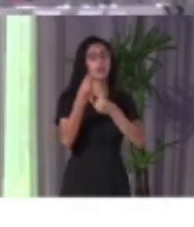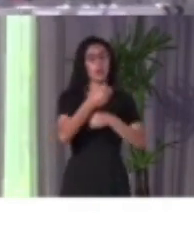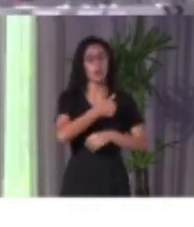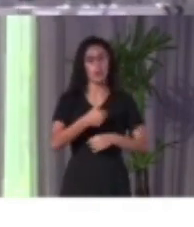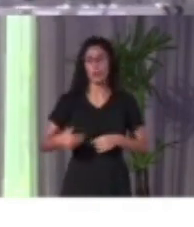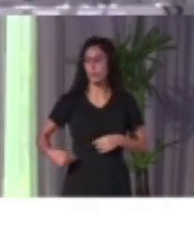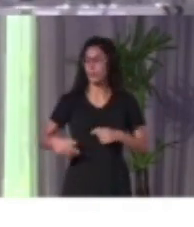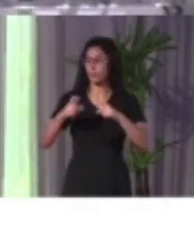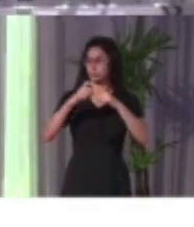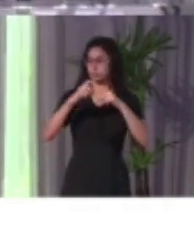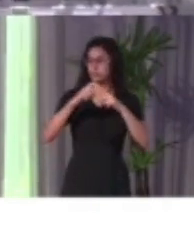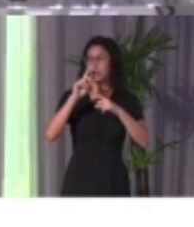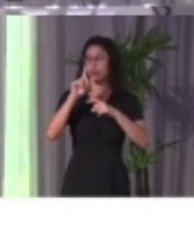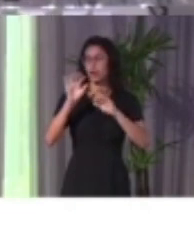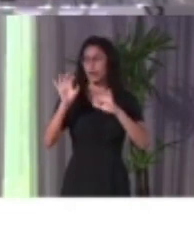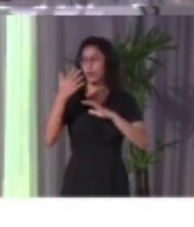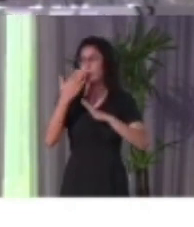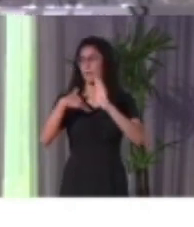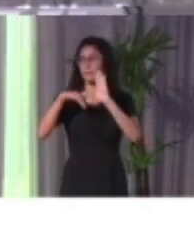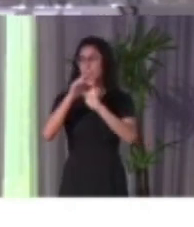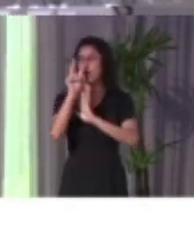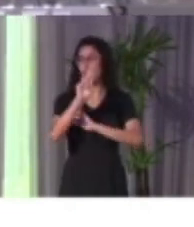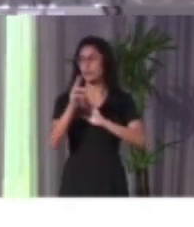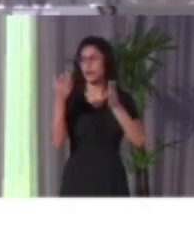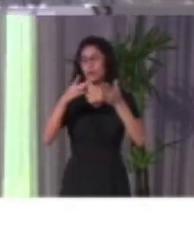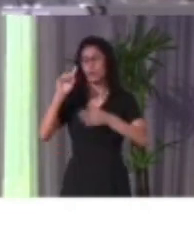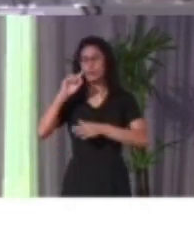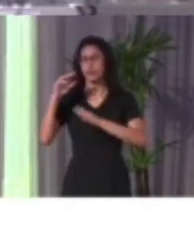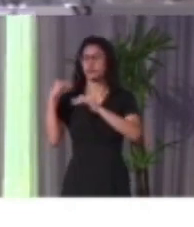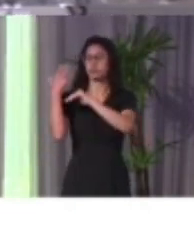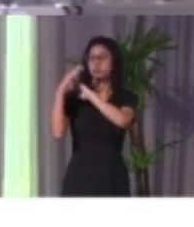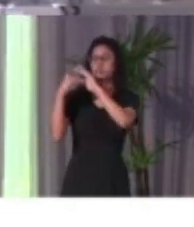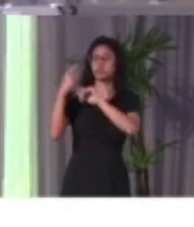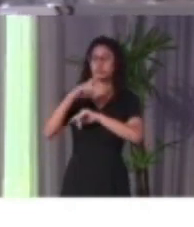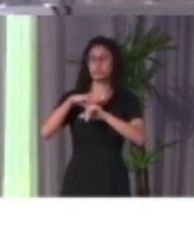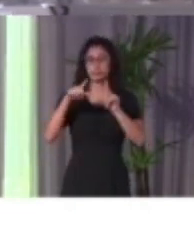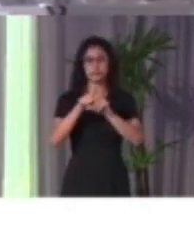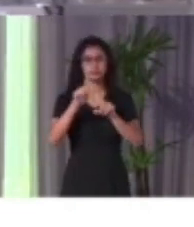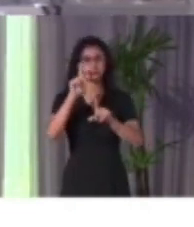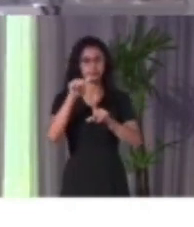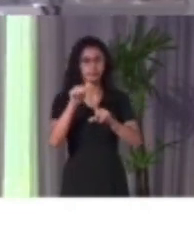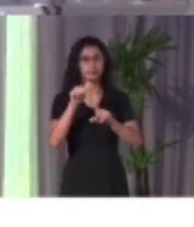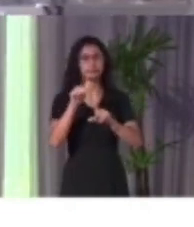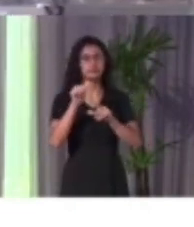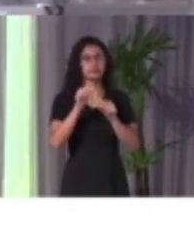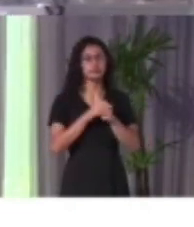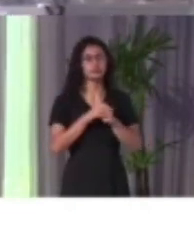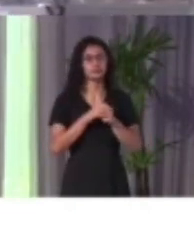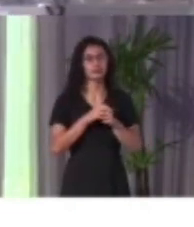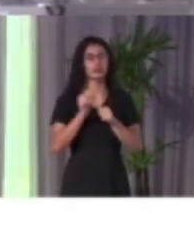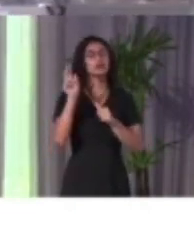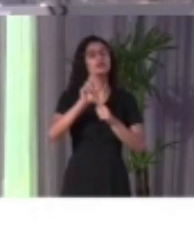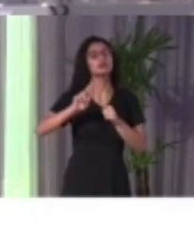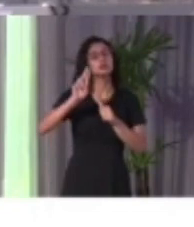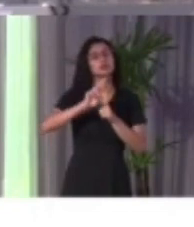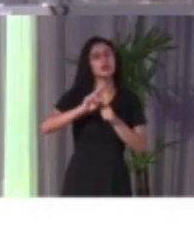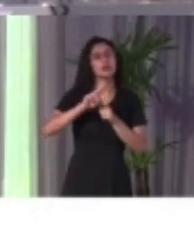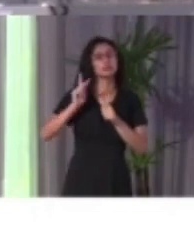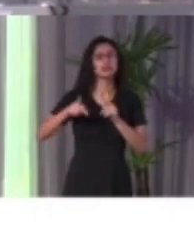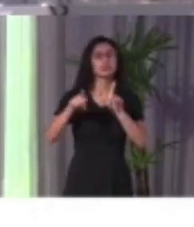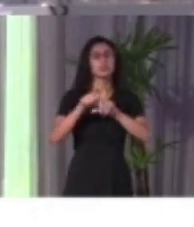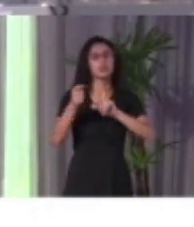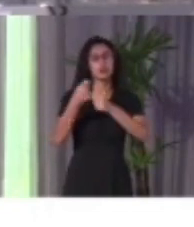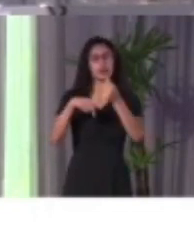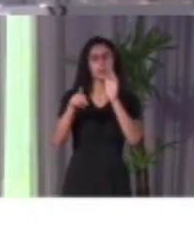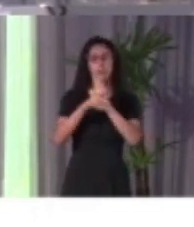falei, é um dos mecanismos hoje mais utilizados para esse processo. E é um mecanismo utilizado amplamente na